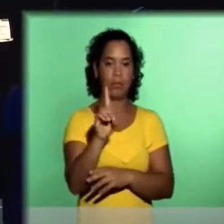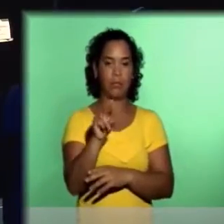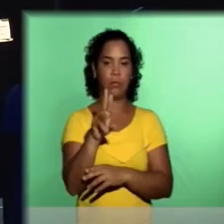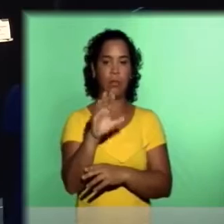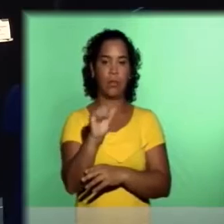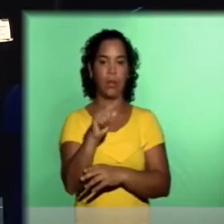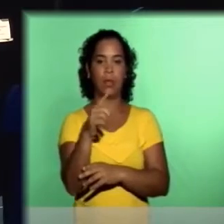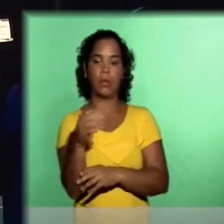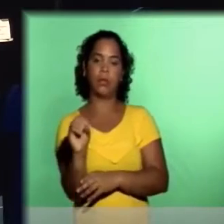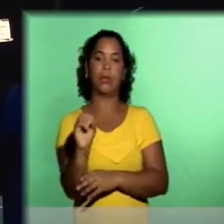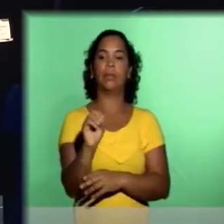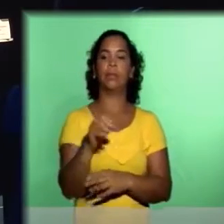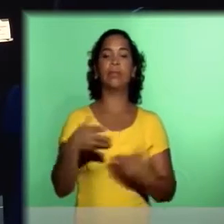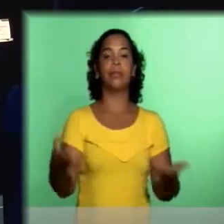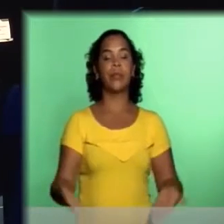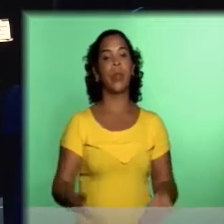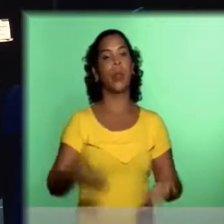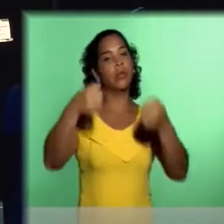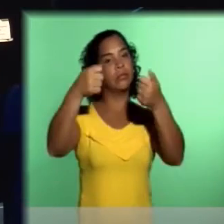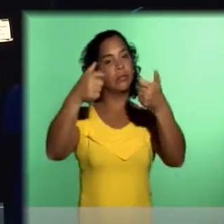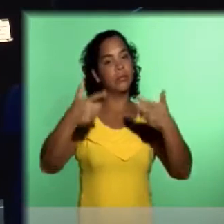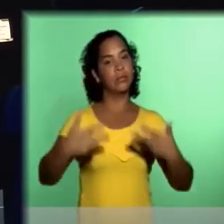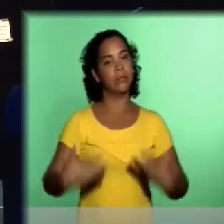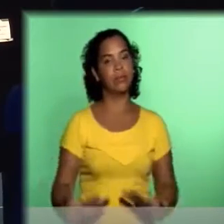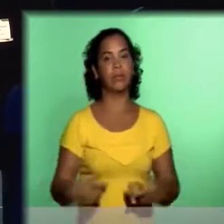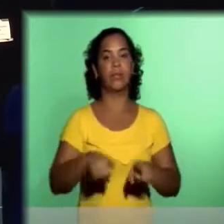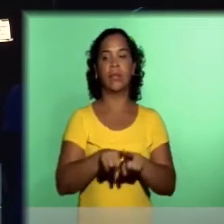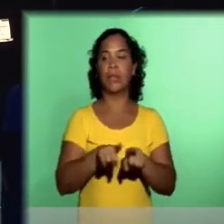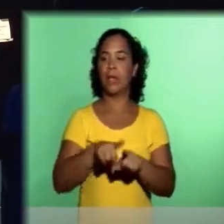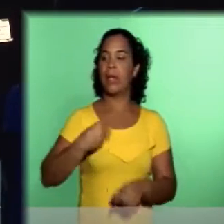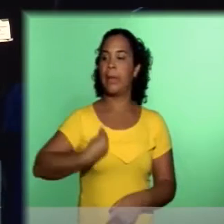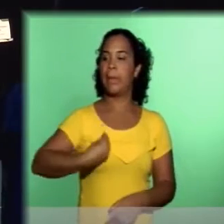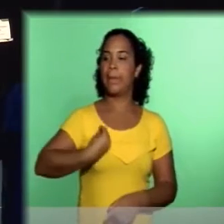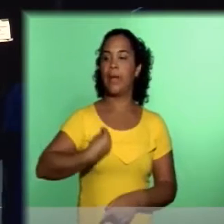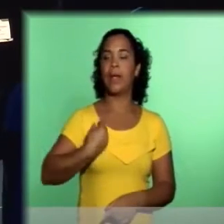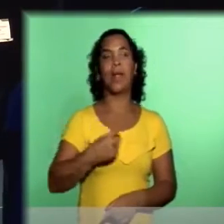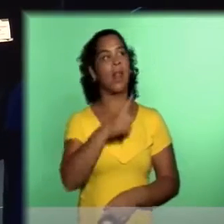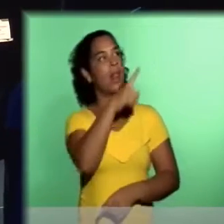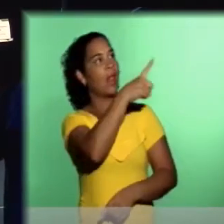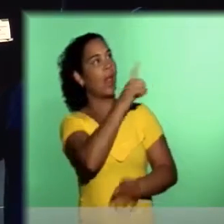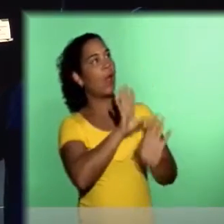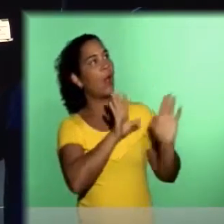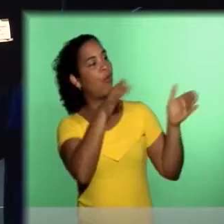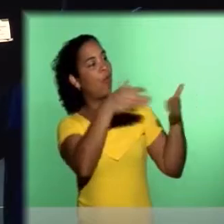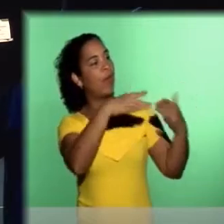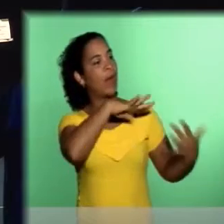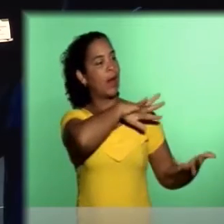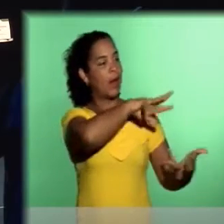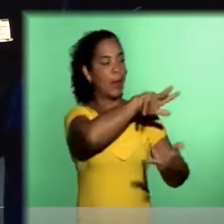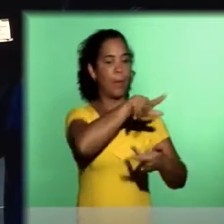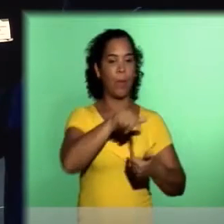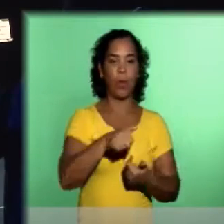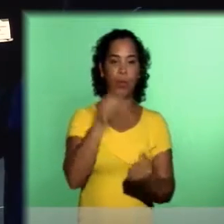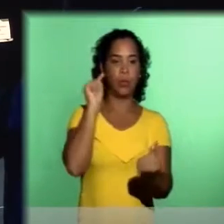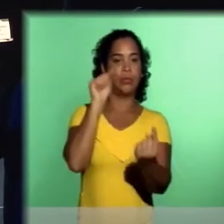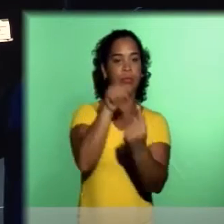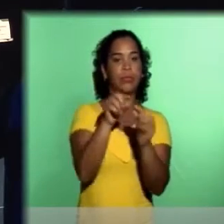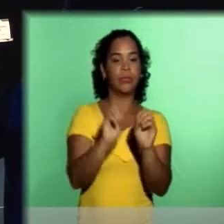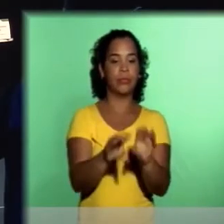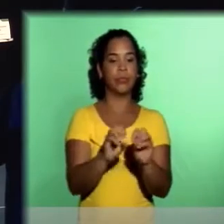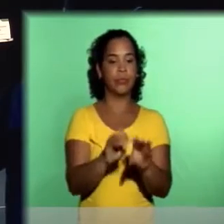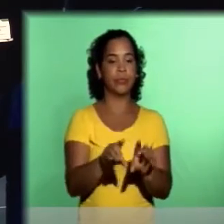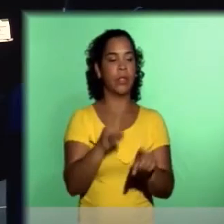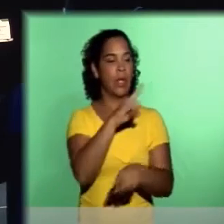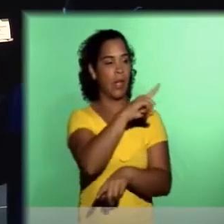vai falar também da presença lá na Conferência Mundial pela Educação, realizada na